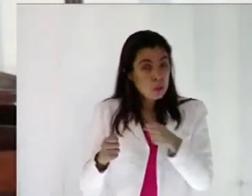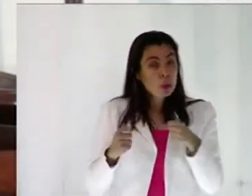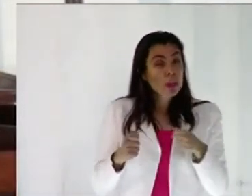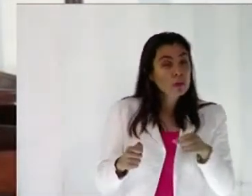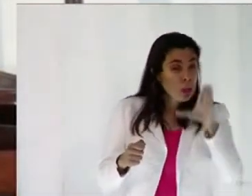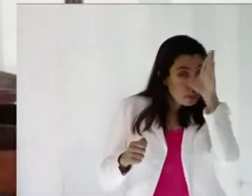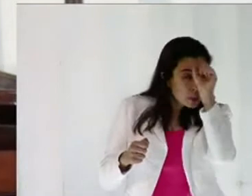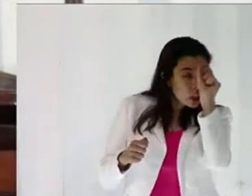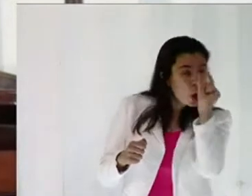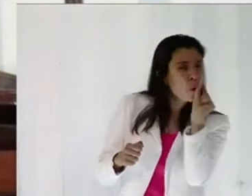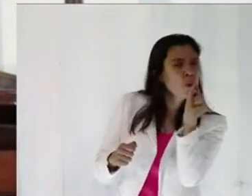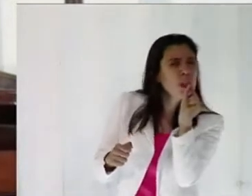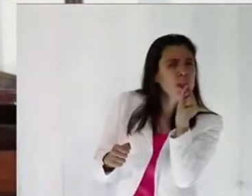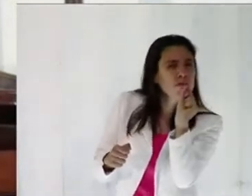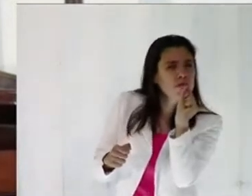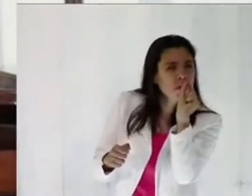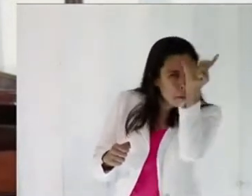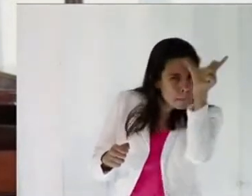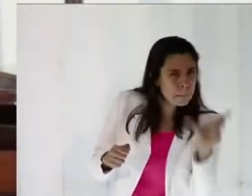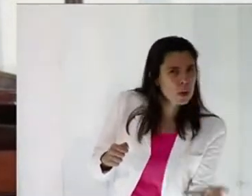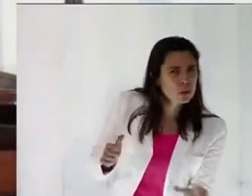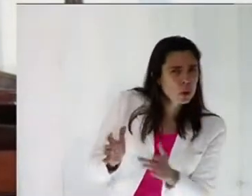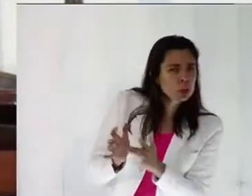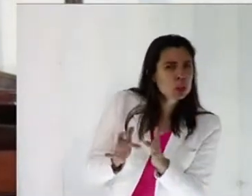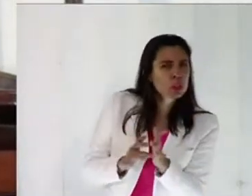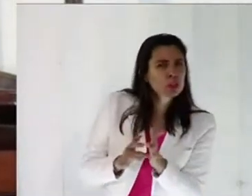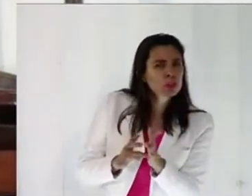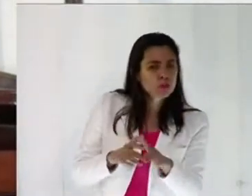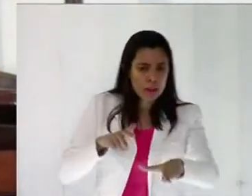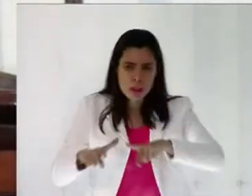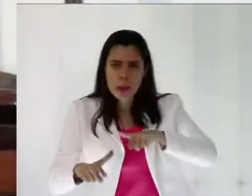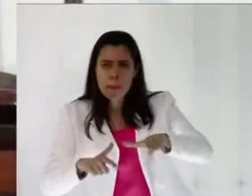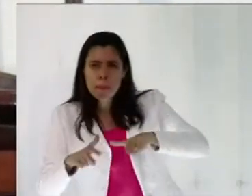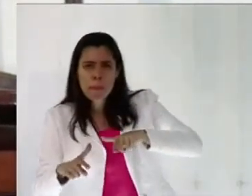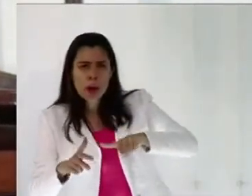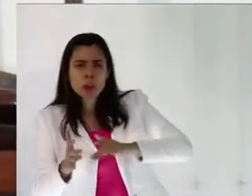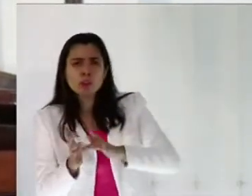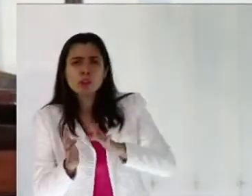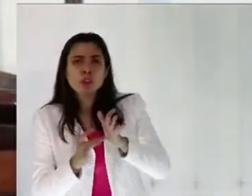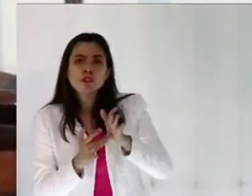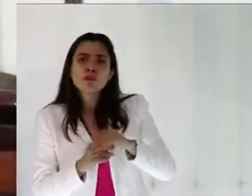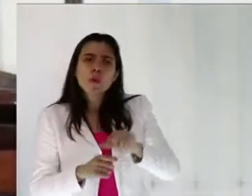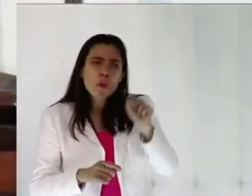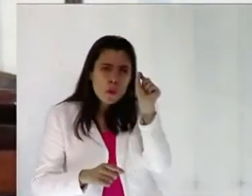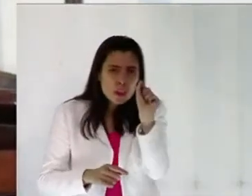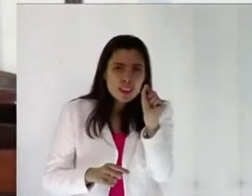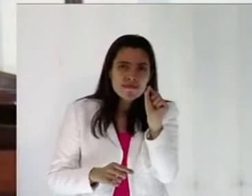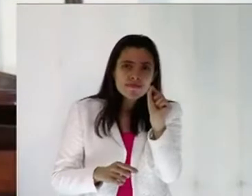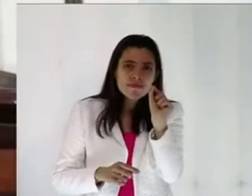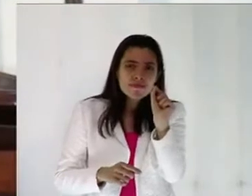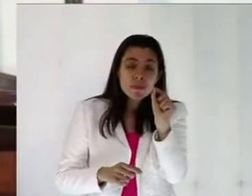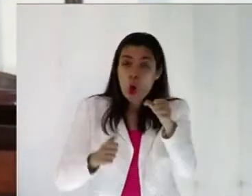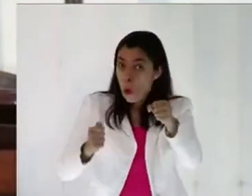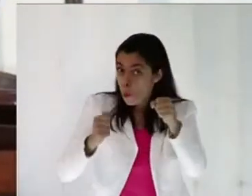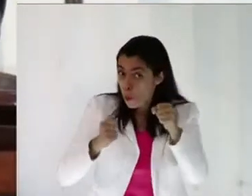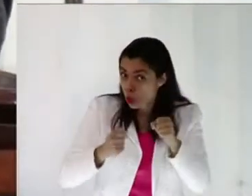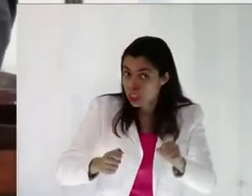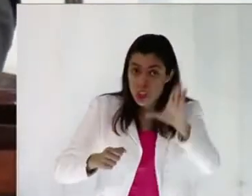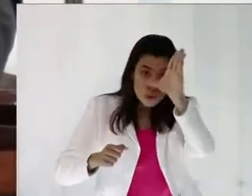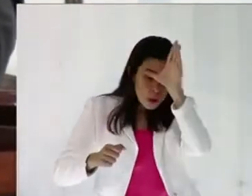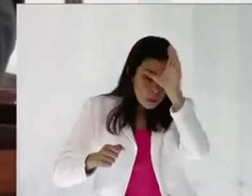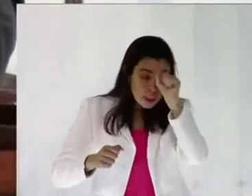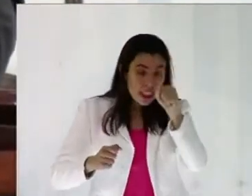de Jesus, sobre o seu sacrifício, sobre a sua obra vicária, de Gênesis a Apocalipse. E aqui nós temos